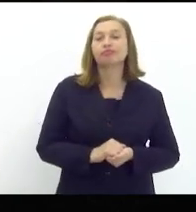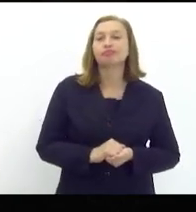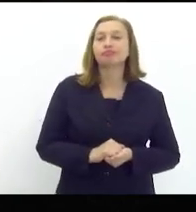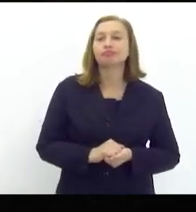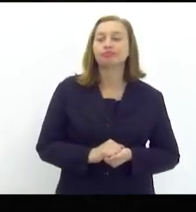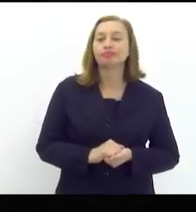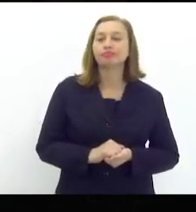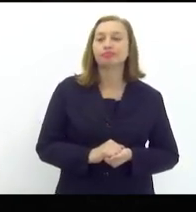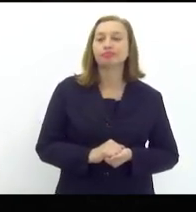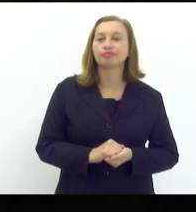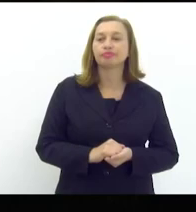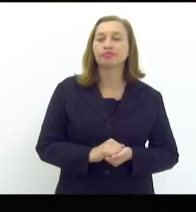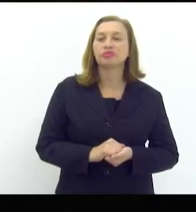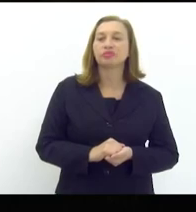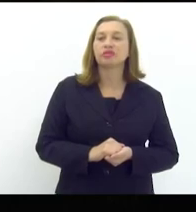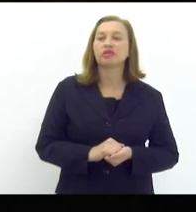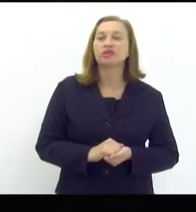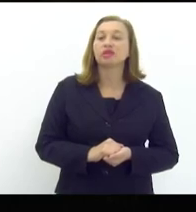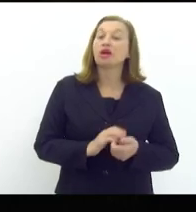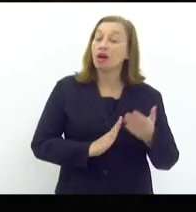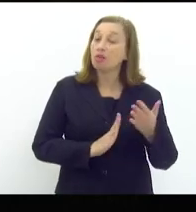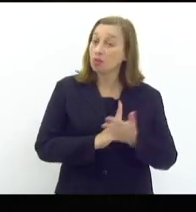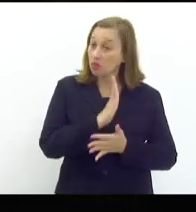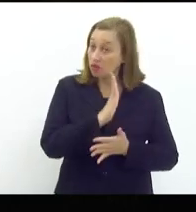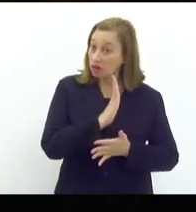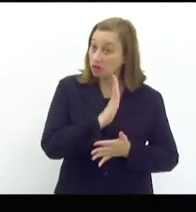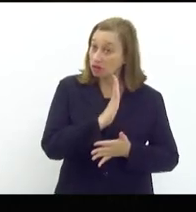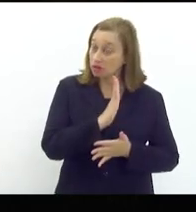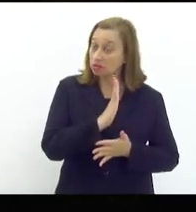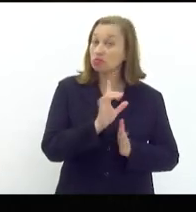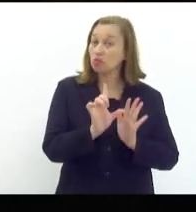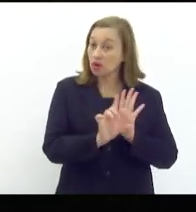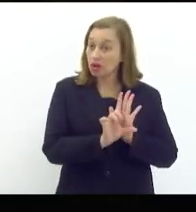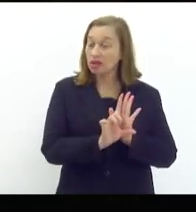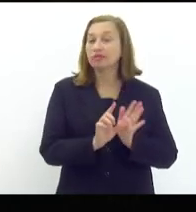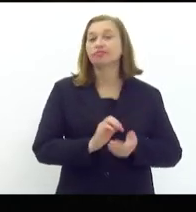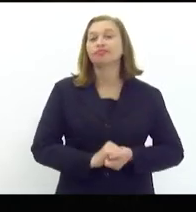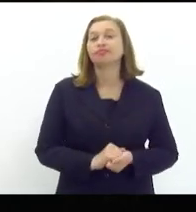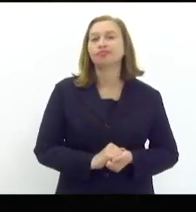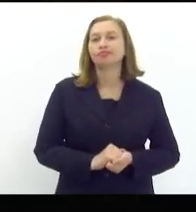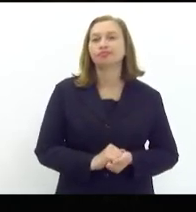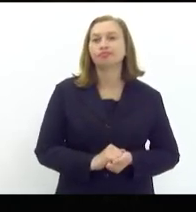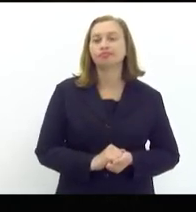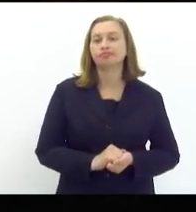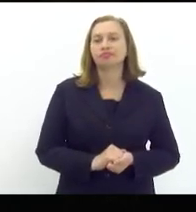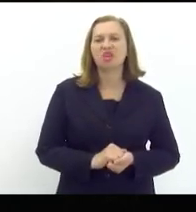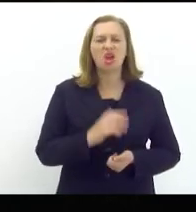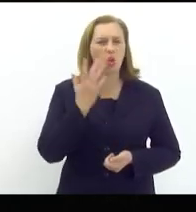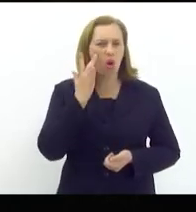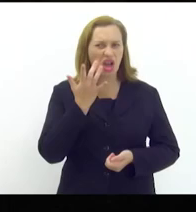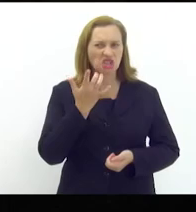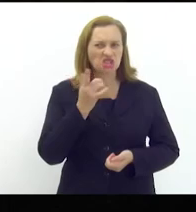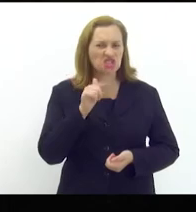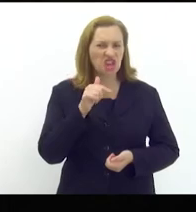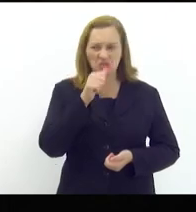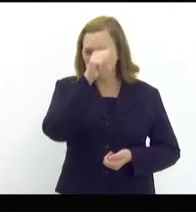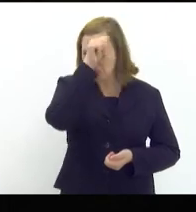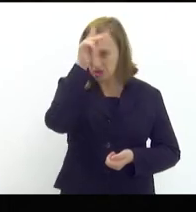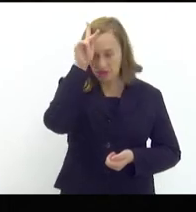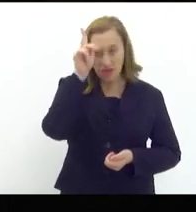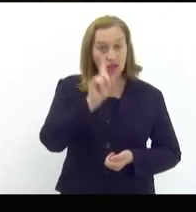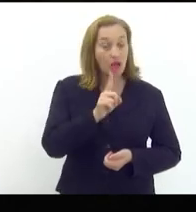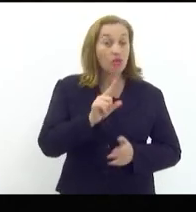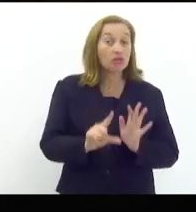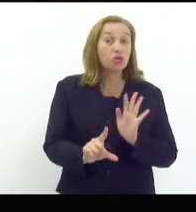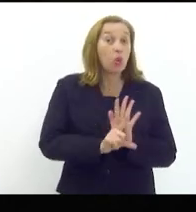dentro de critérios Gerais aprovados por lei eu não acho que é o prefeito devia ser